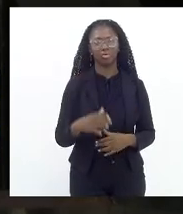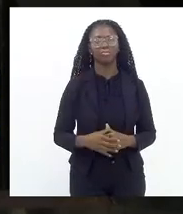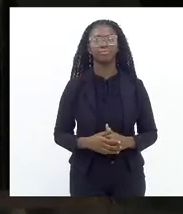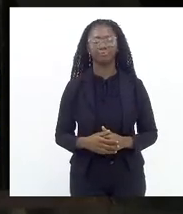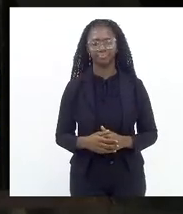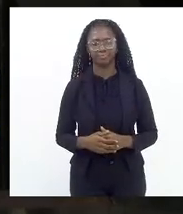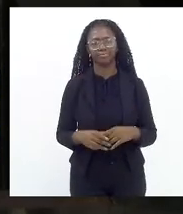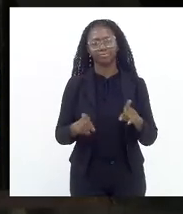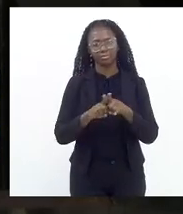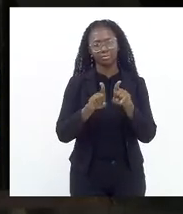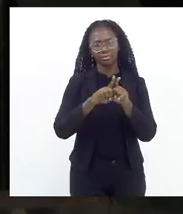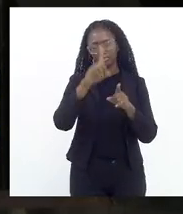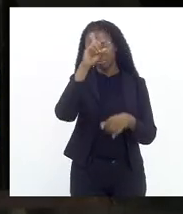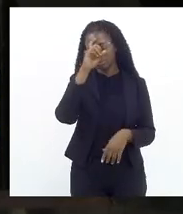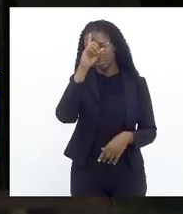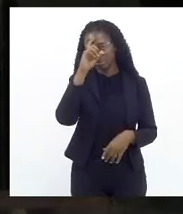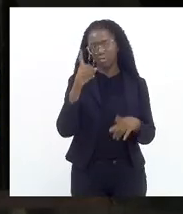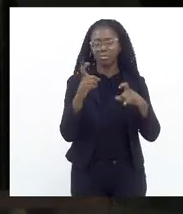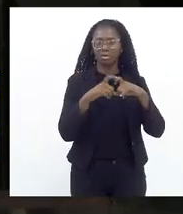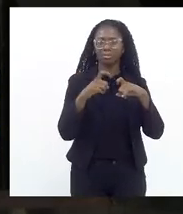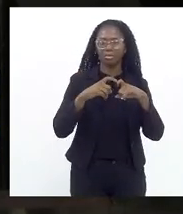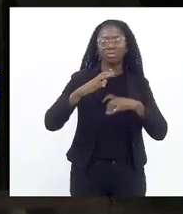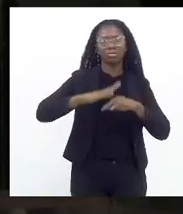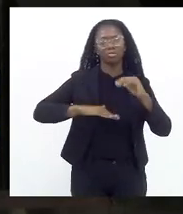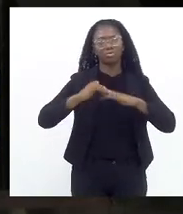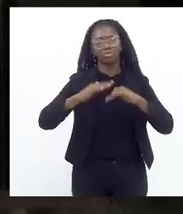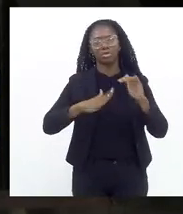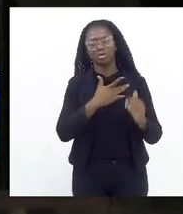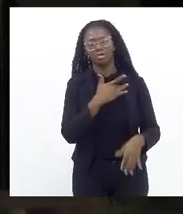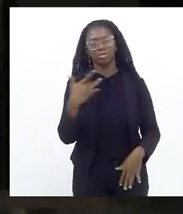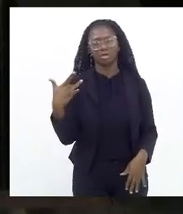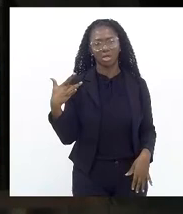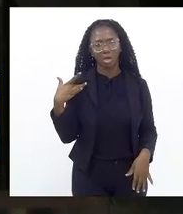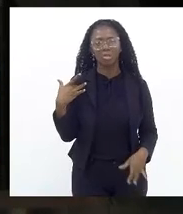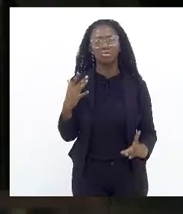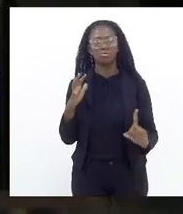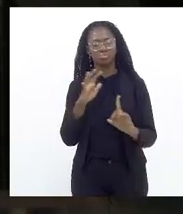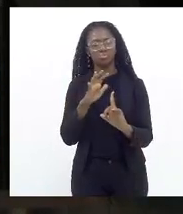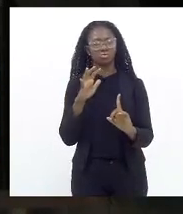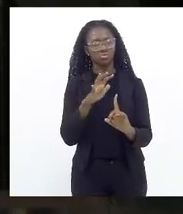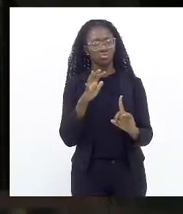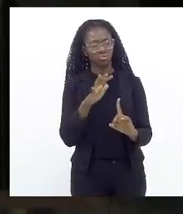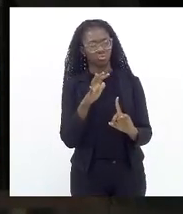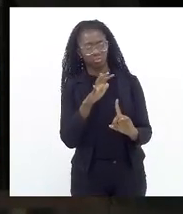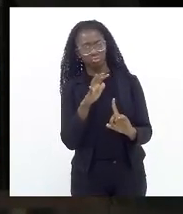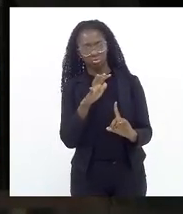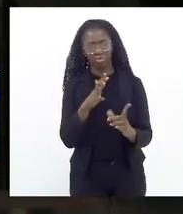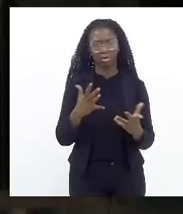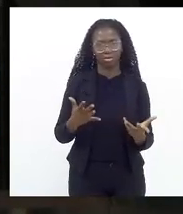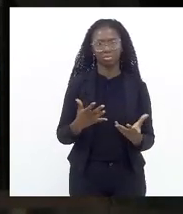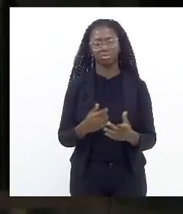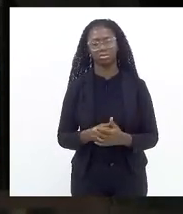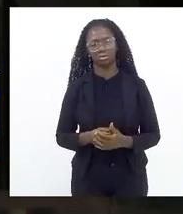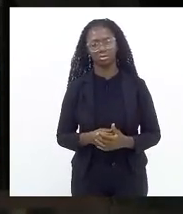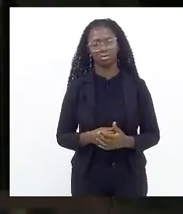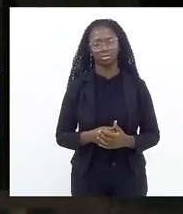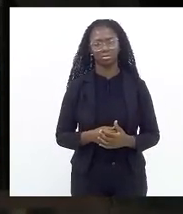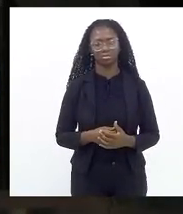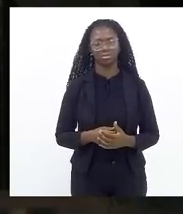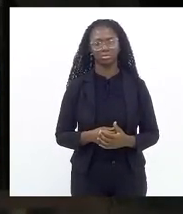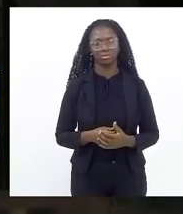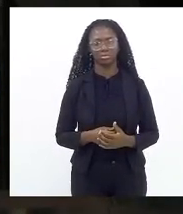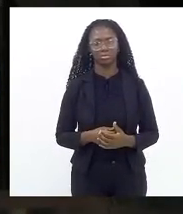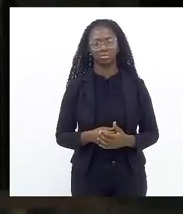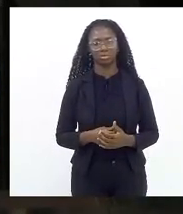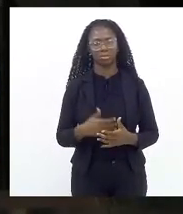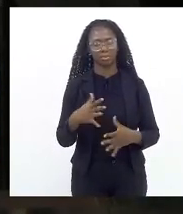e hospitais, médicos, profissionais de saúde, enfim, sendo induzidos, sendo pressionados, sendo corrompidos para adotar